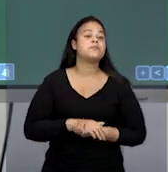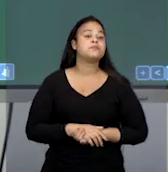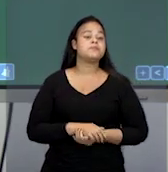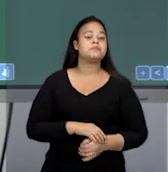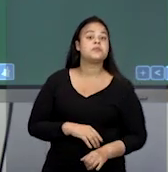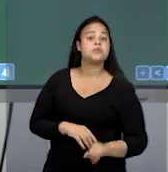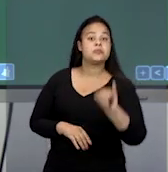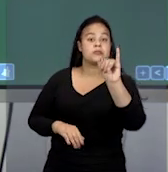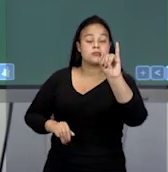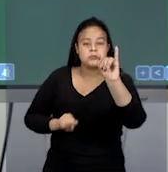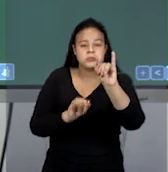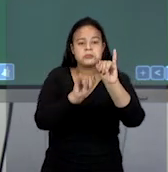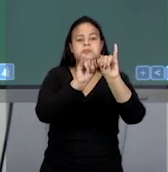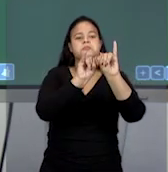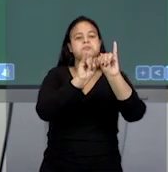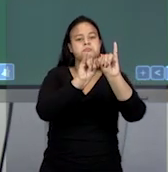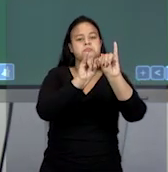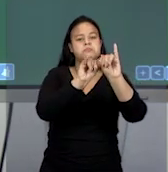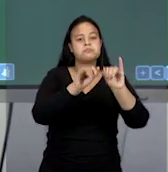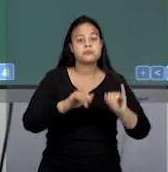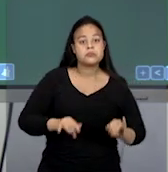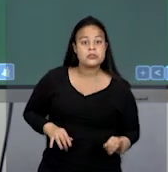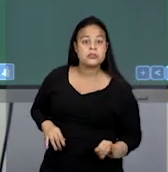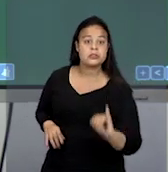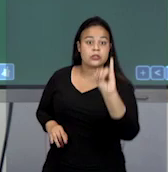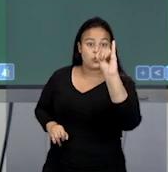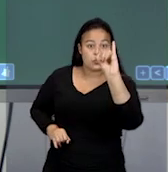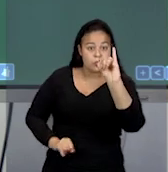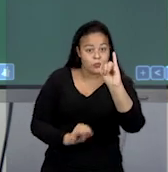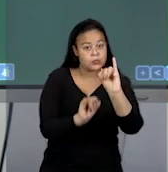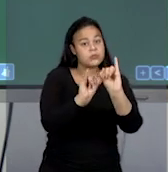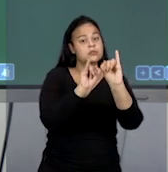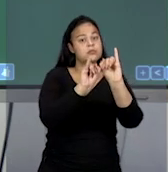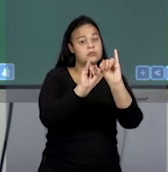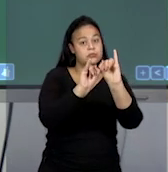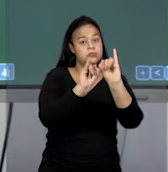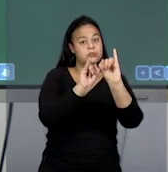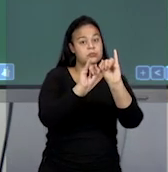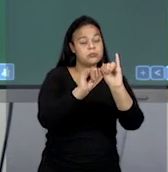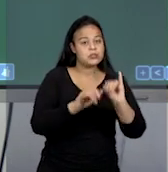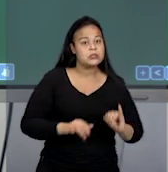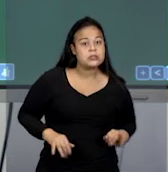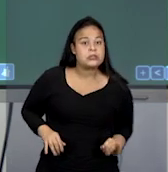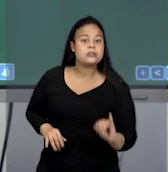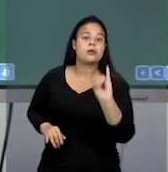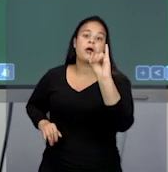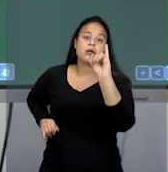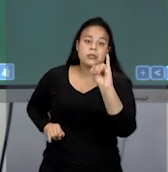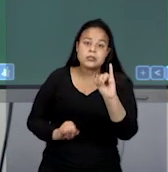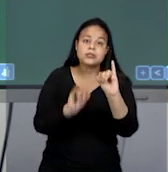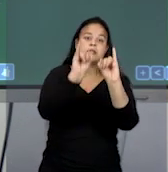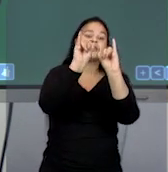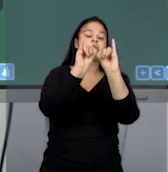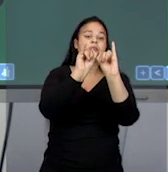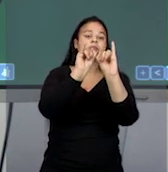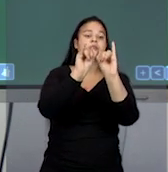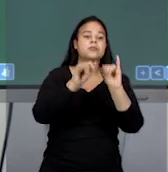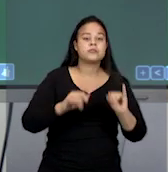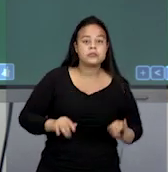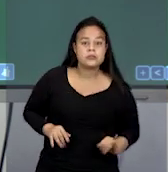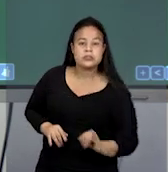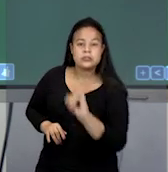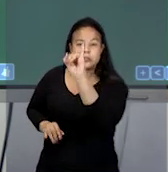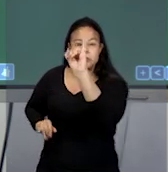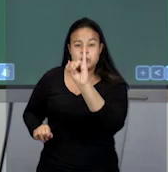Izão, Izinho, Izão, Izinho. Então, ó, Izão, Izão, Izão,